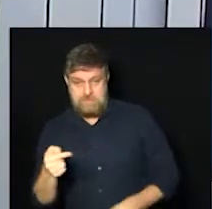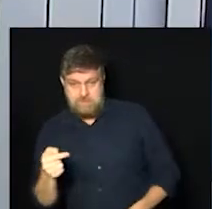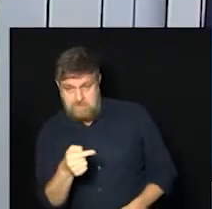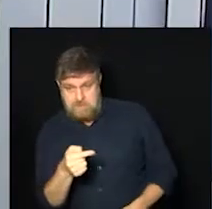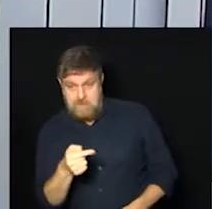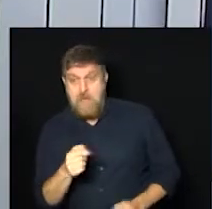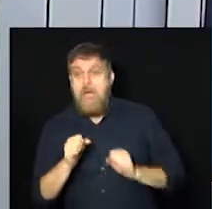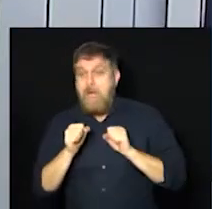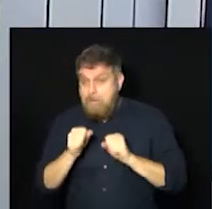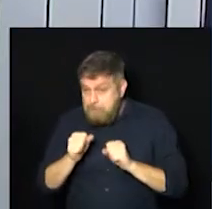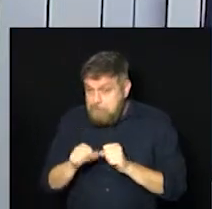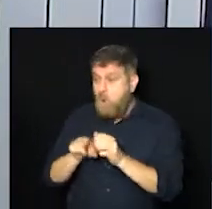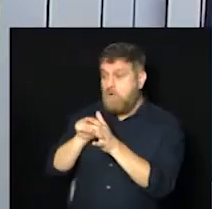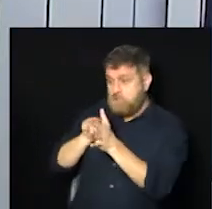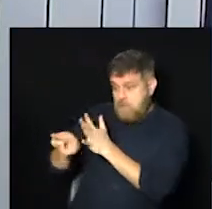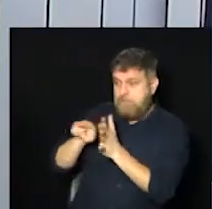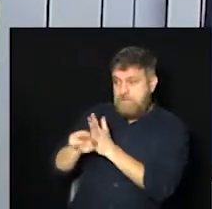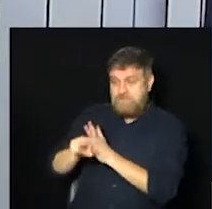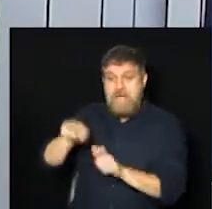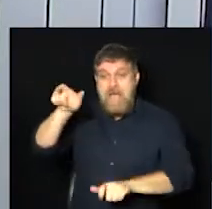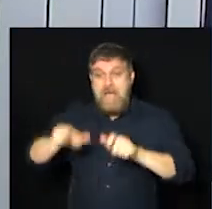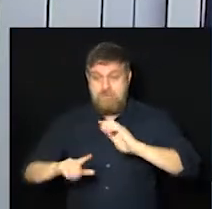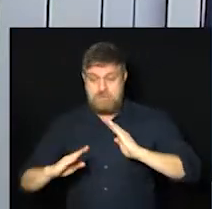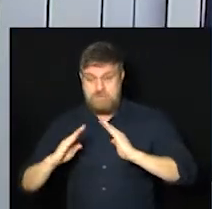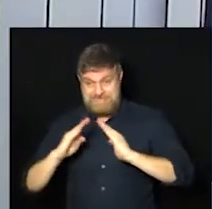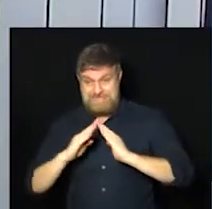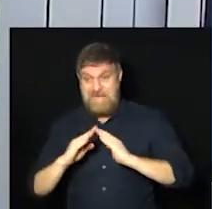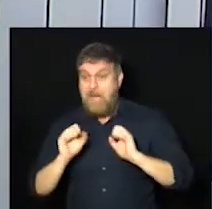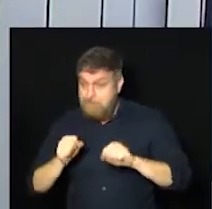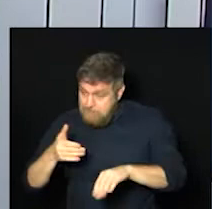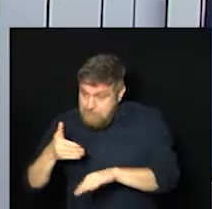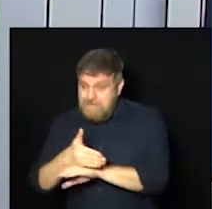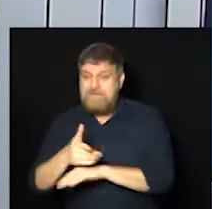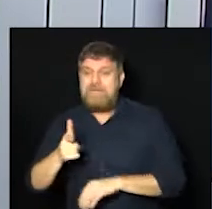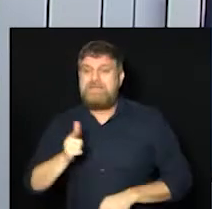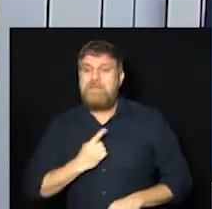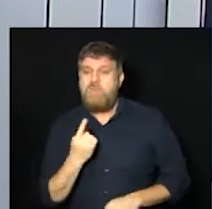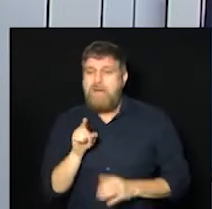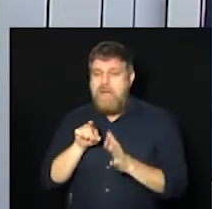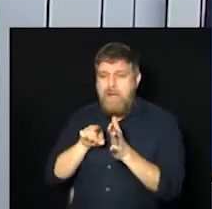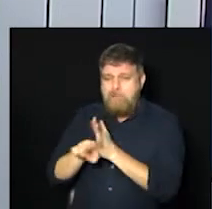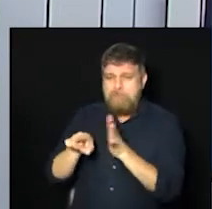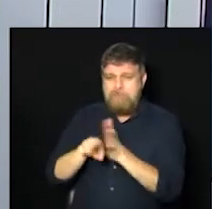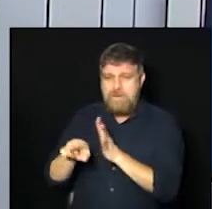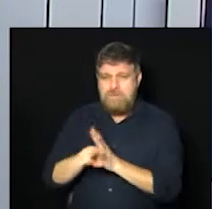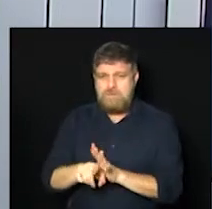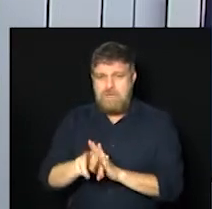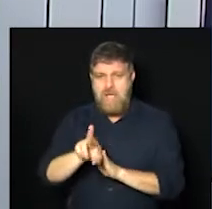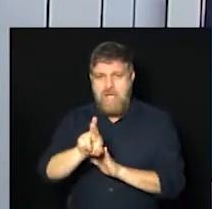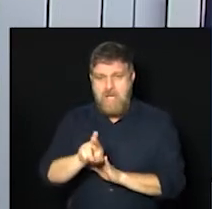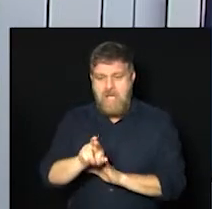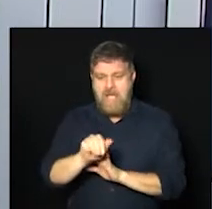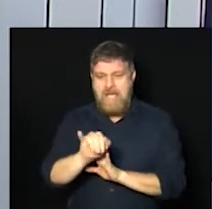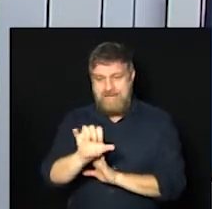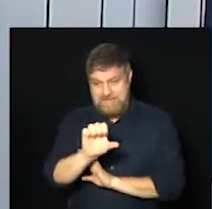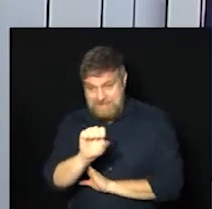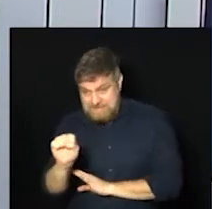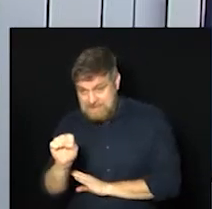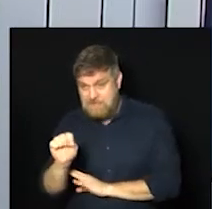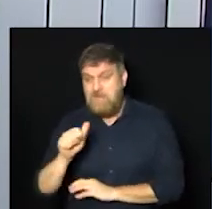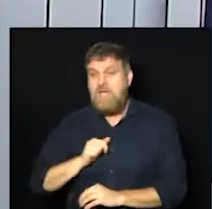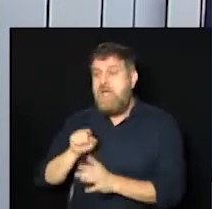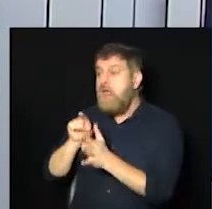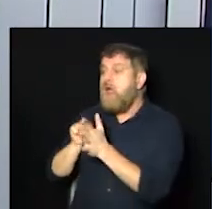978-29-3776 é o nosso WhatsApp, você aí de casa pode participar, eu recebo a pergunta aqui da Raíssa do Jardim Paraíso, e ela